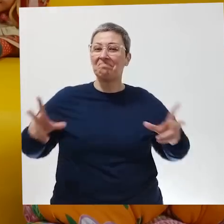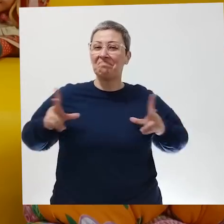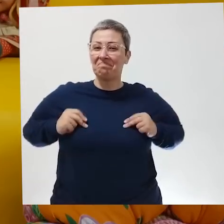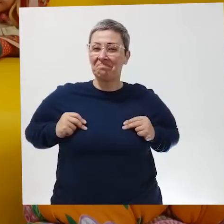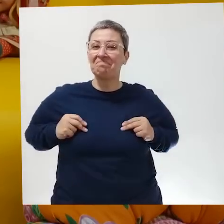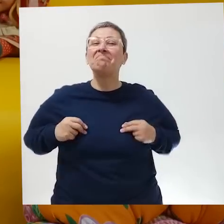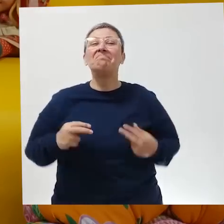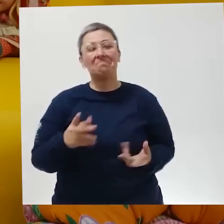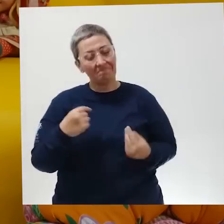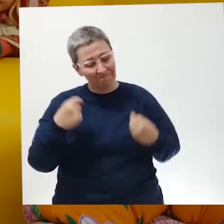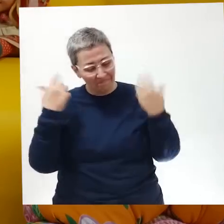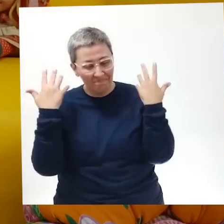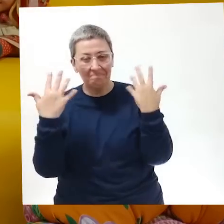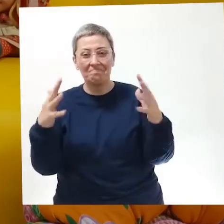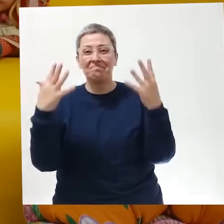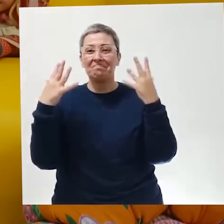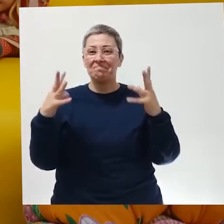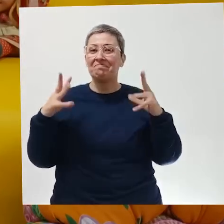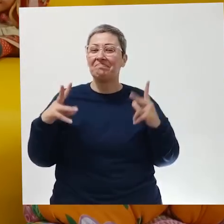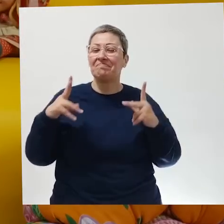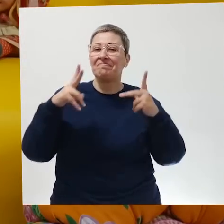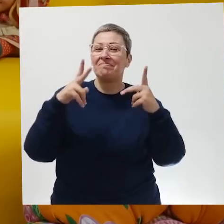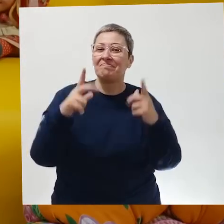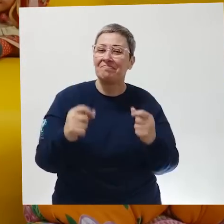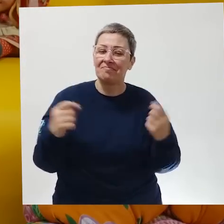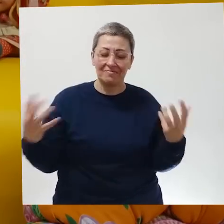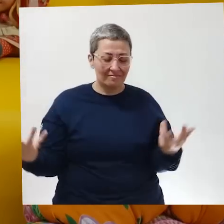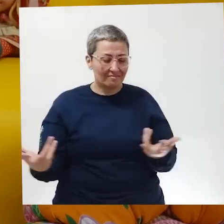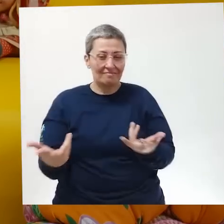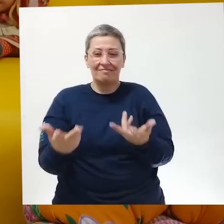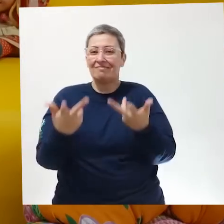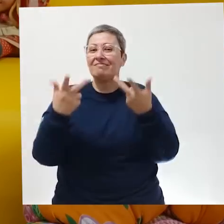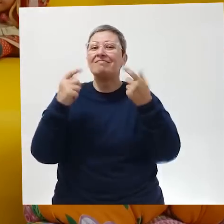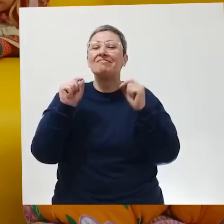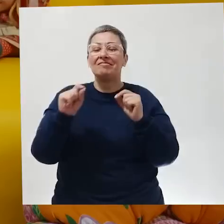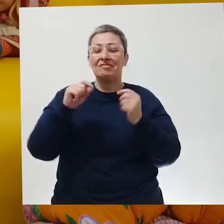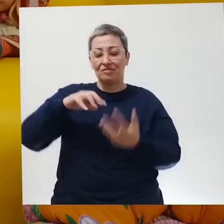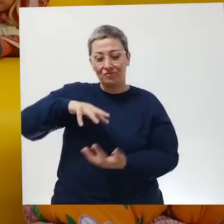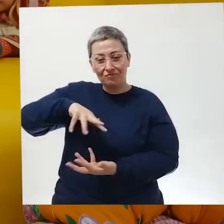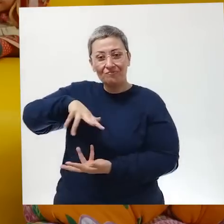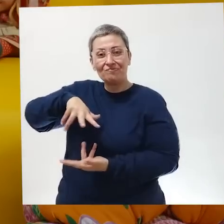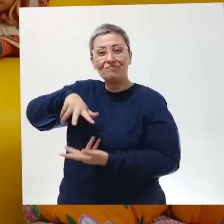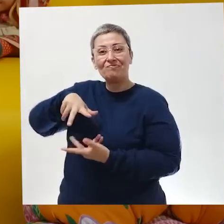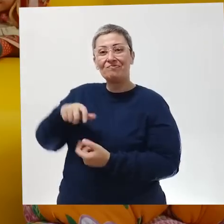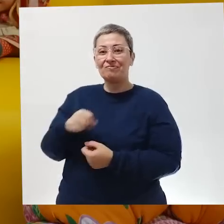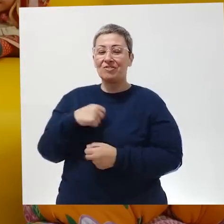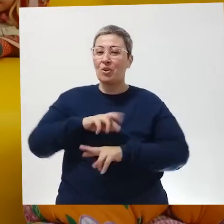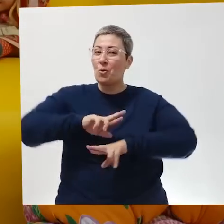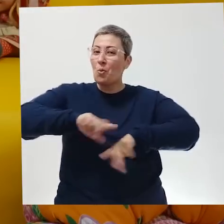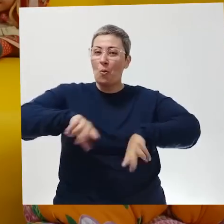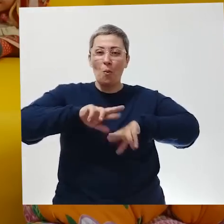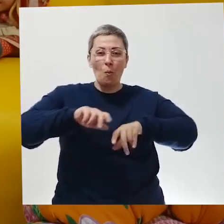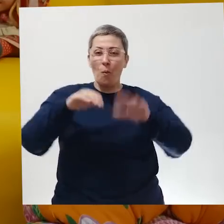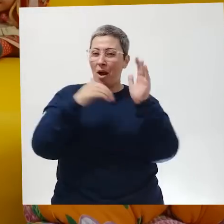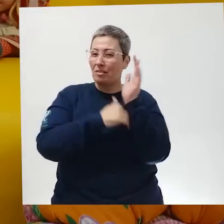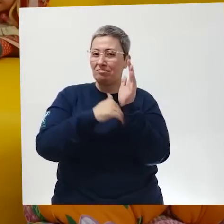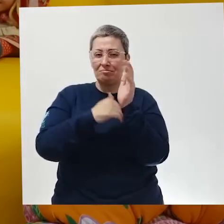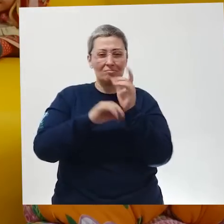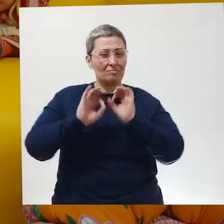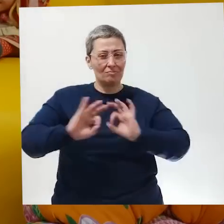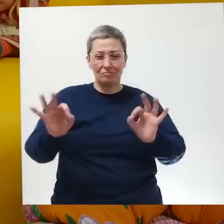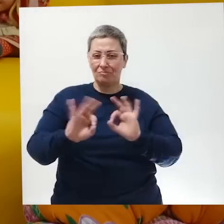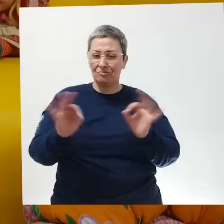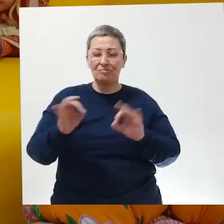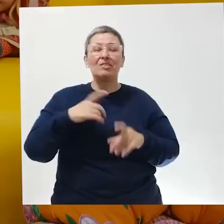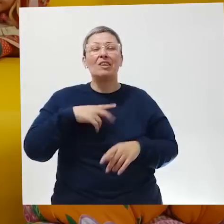merece! Vamos celebrar toda essa maravilha que é o mundo! Não há mistérios no mundo